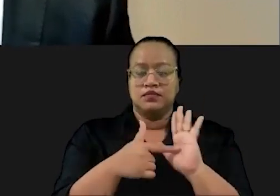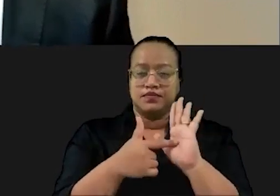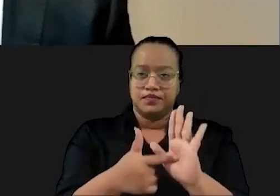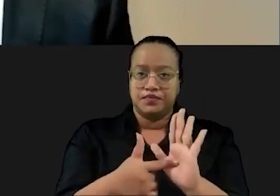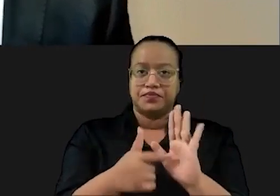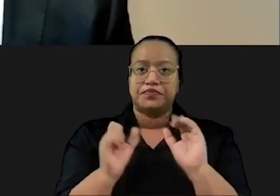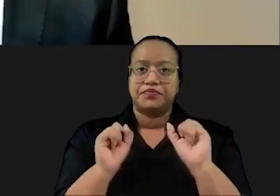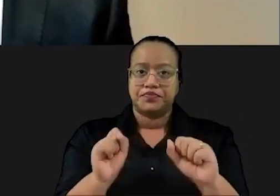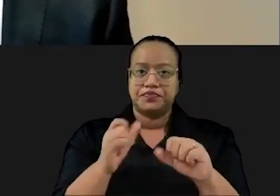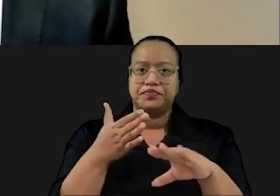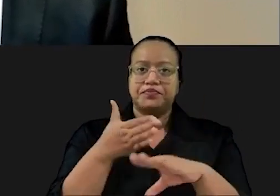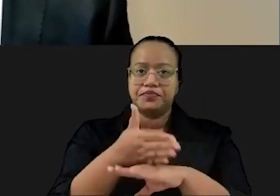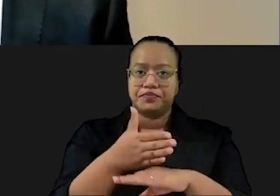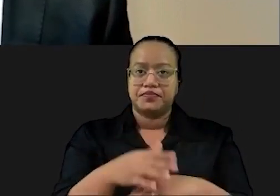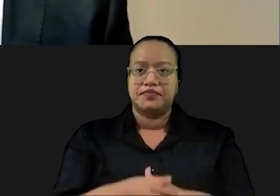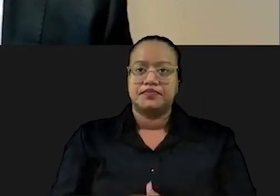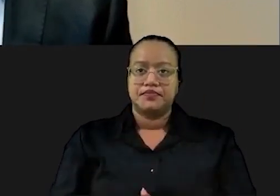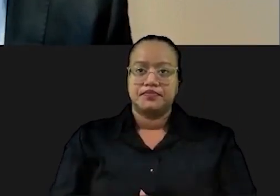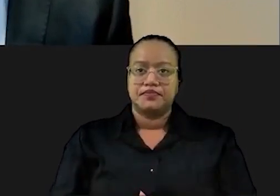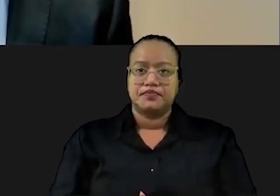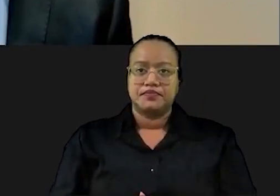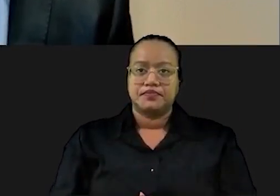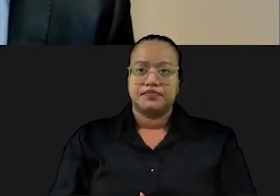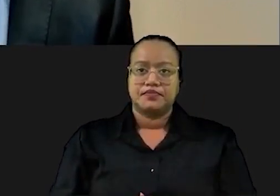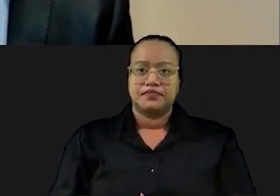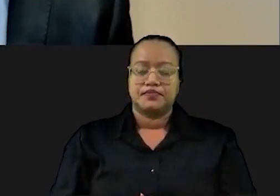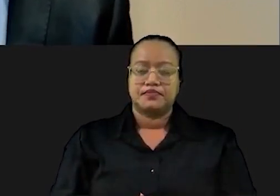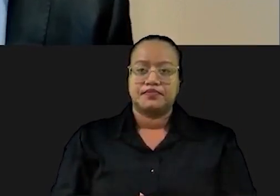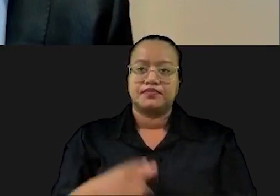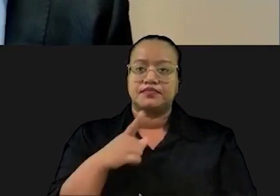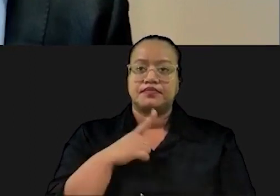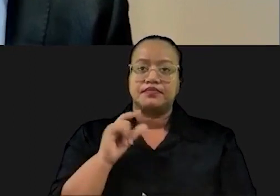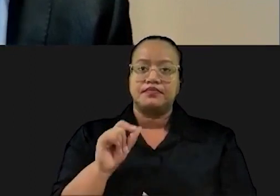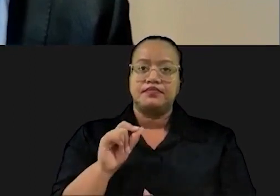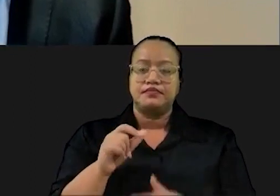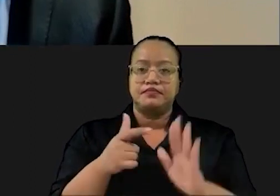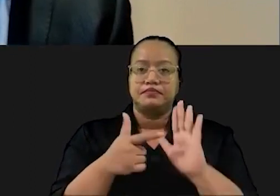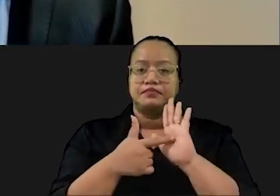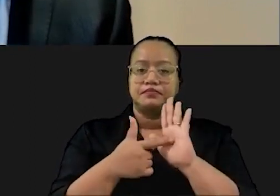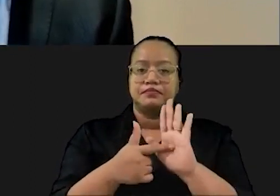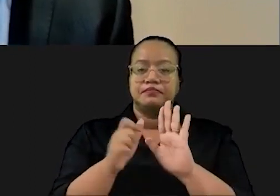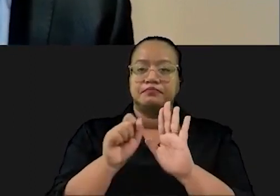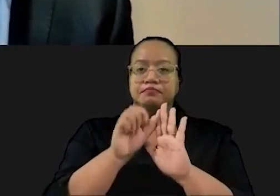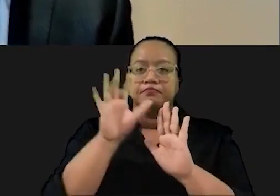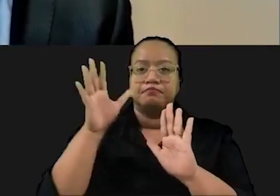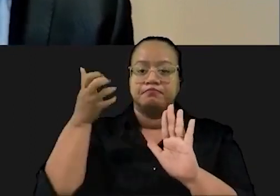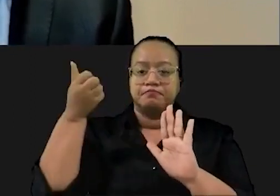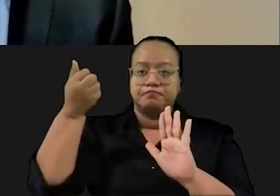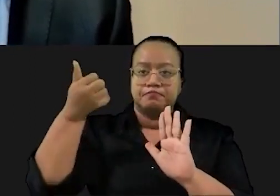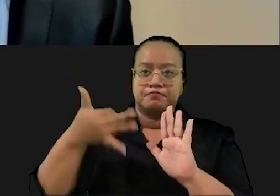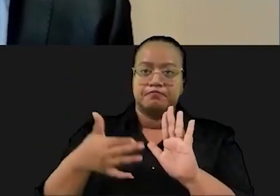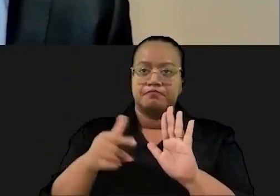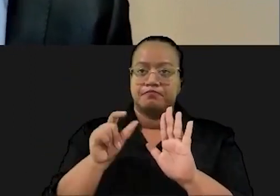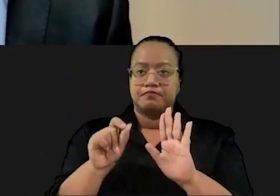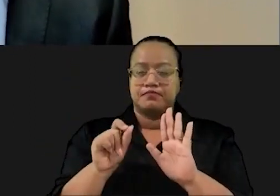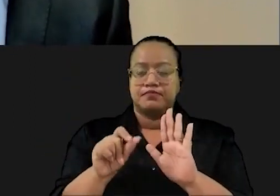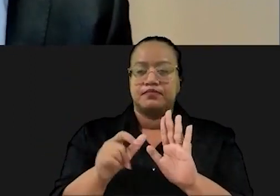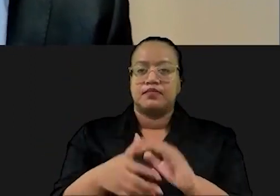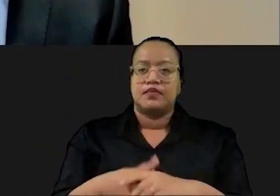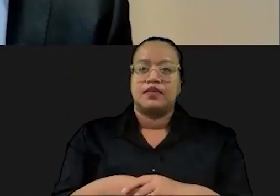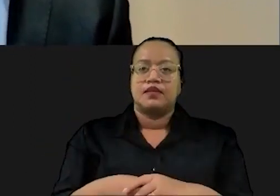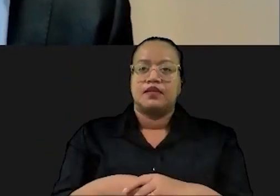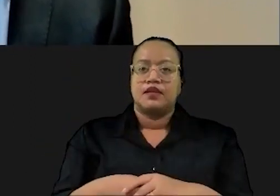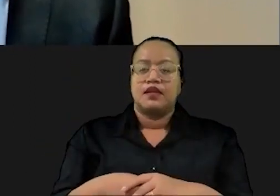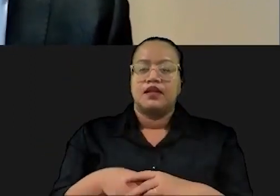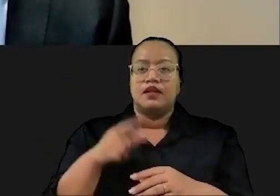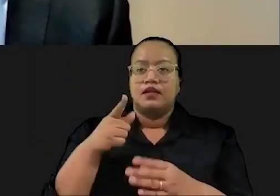Ficou destacado ali bem claramente é que não basta nós, vamos dizer assim, digitalizarmos os autos, é preciso